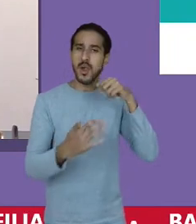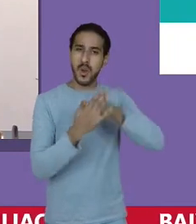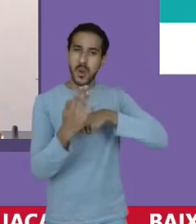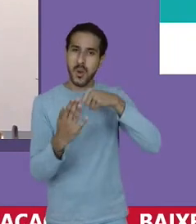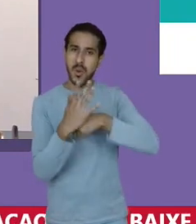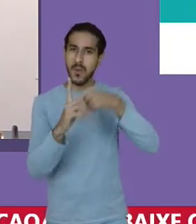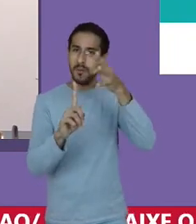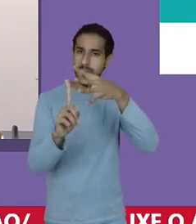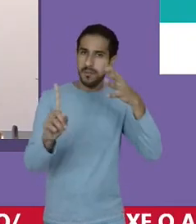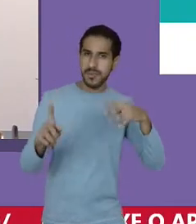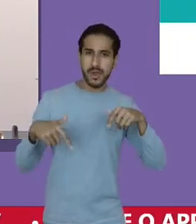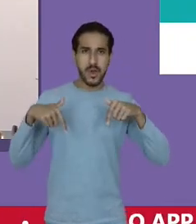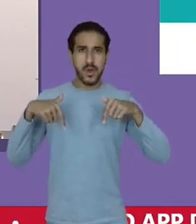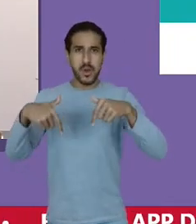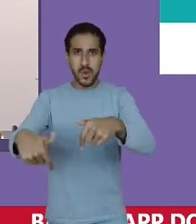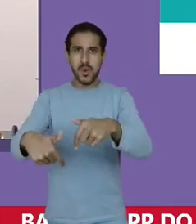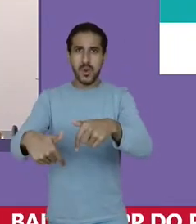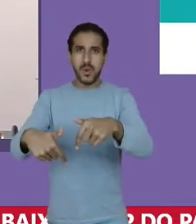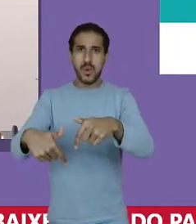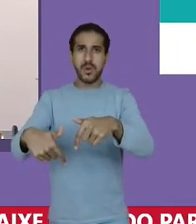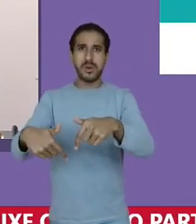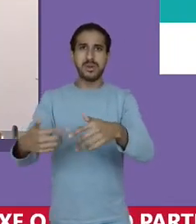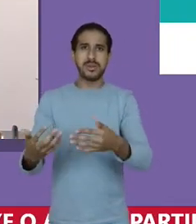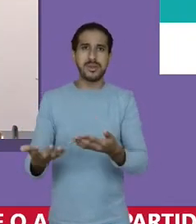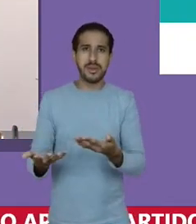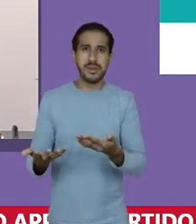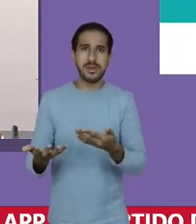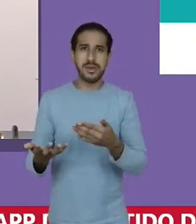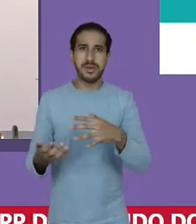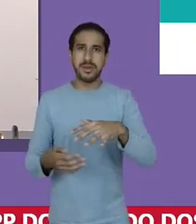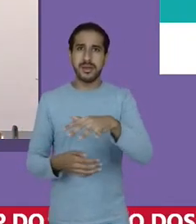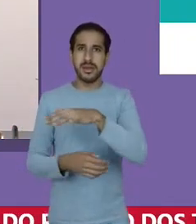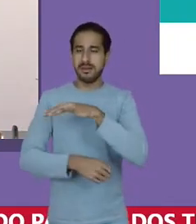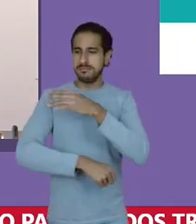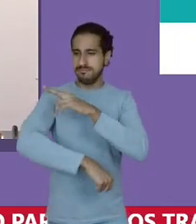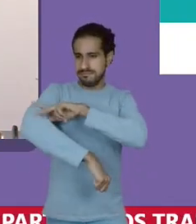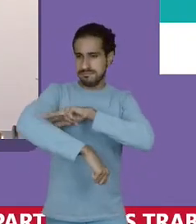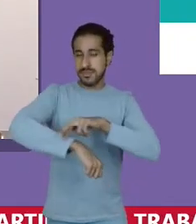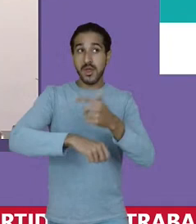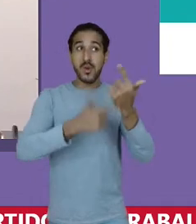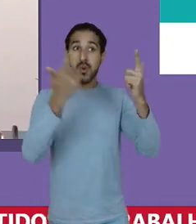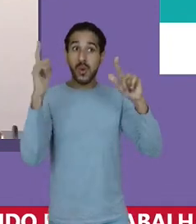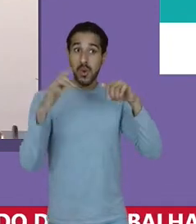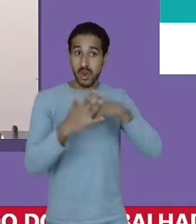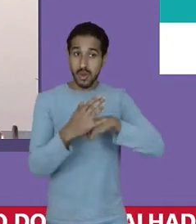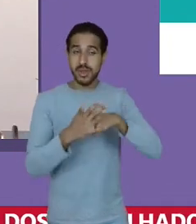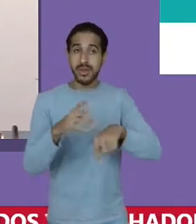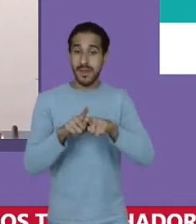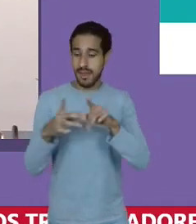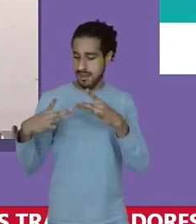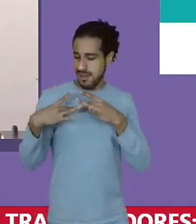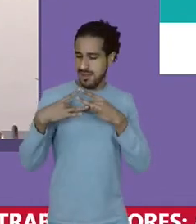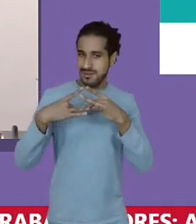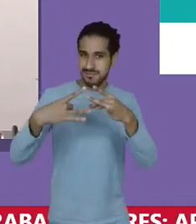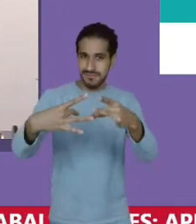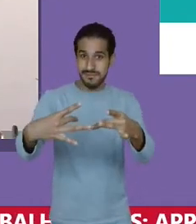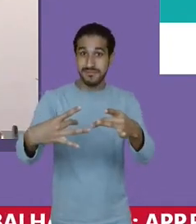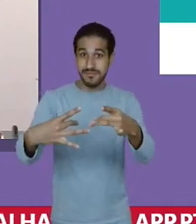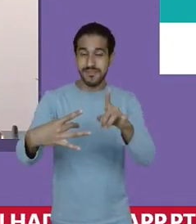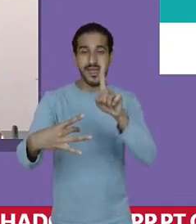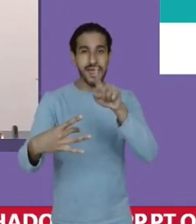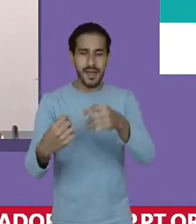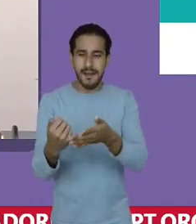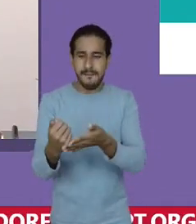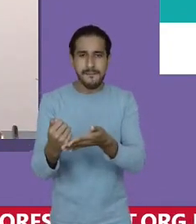luta LGBT, da luta da questão de etnias e outras lutas. Então, a solidariedade,